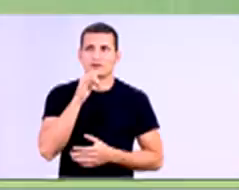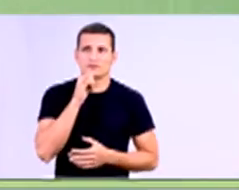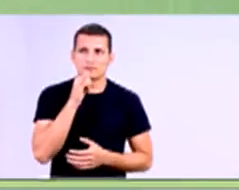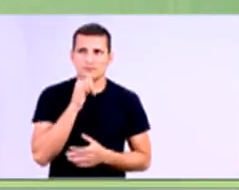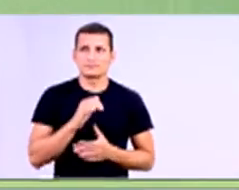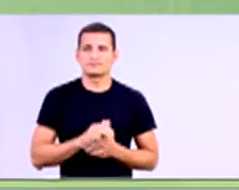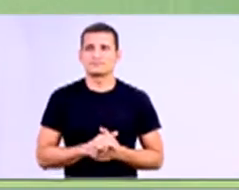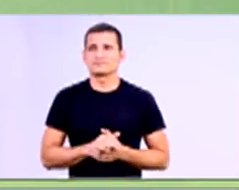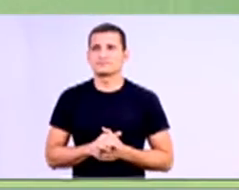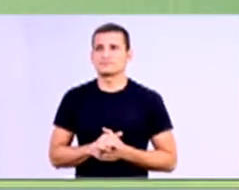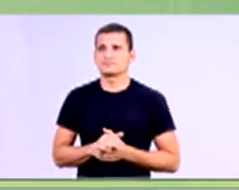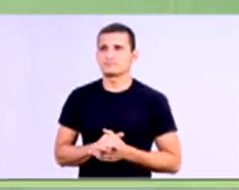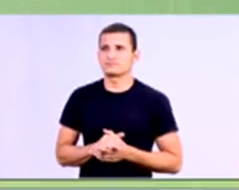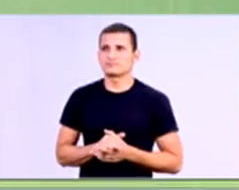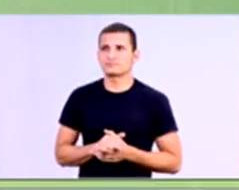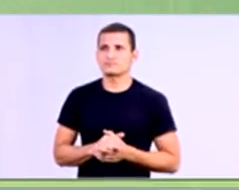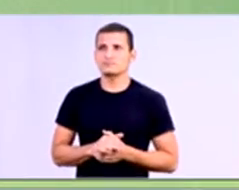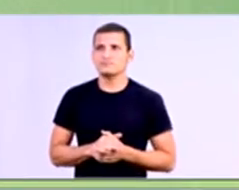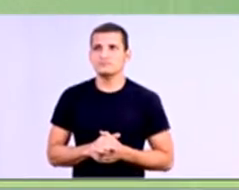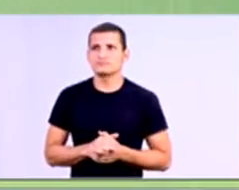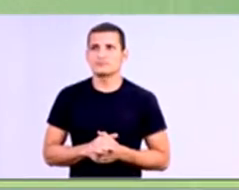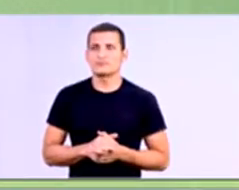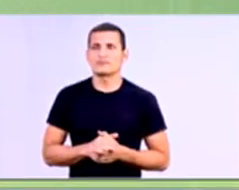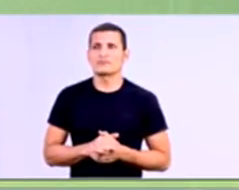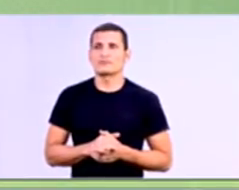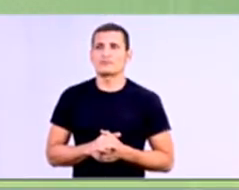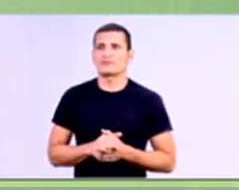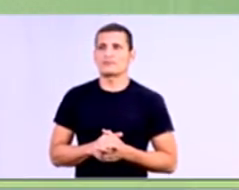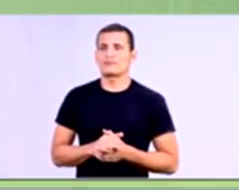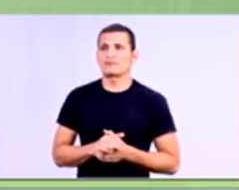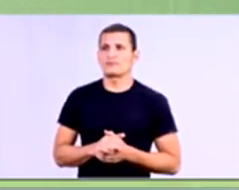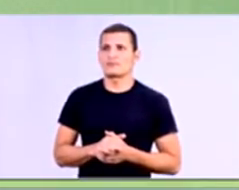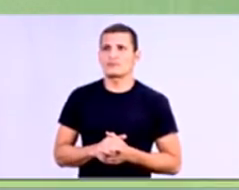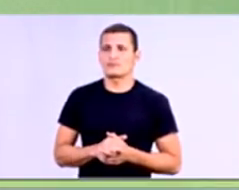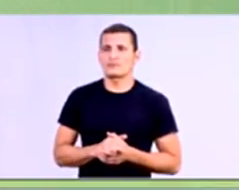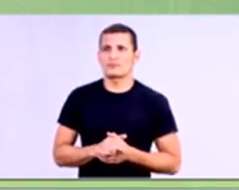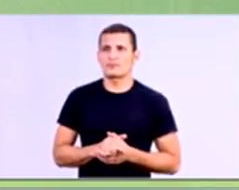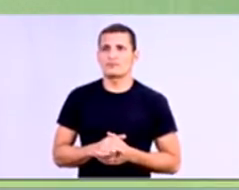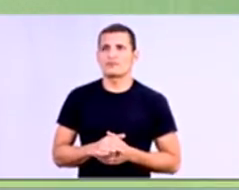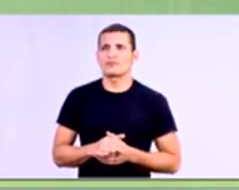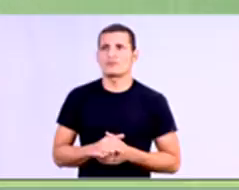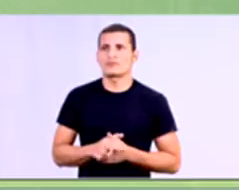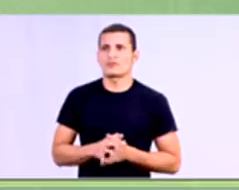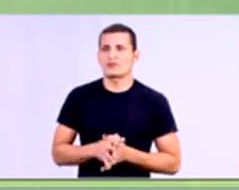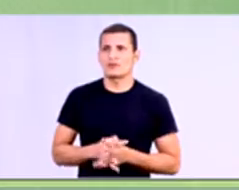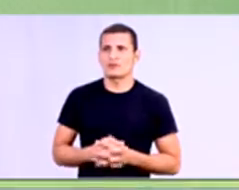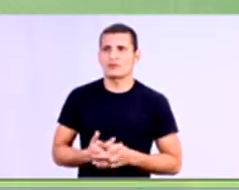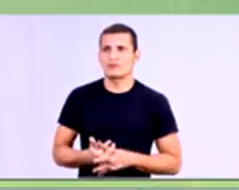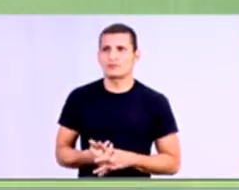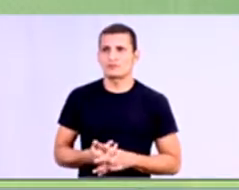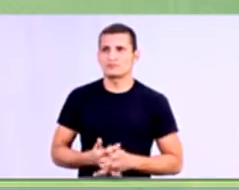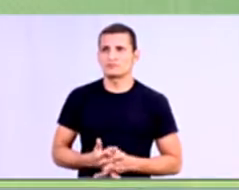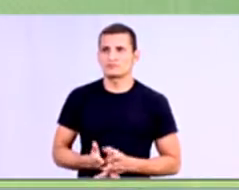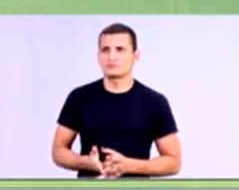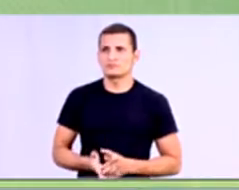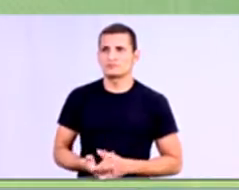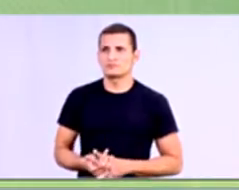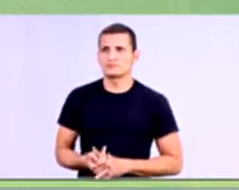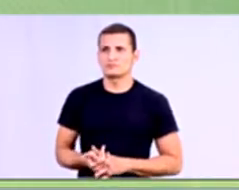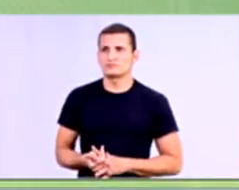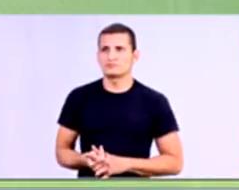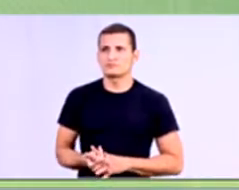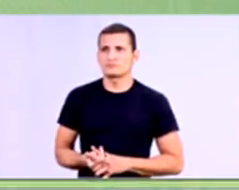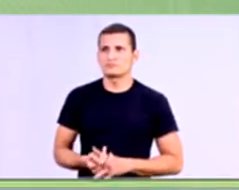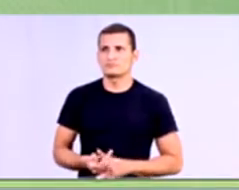diagrama. Então, veja aqui, o diagrama de implantação e instalação, onde eu tenho um cubo